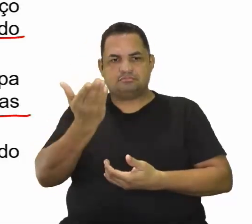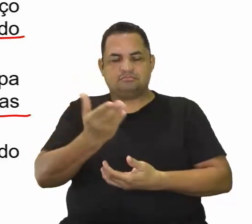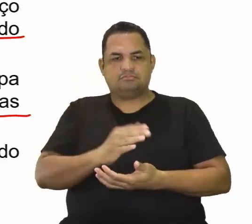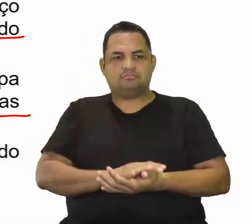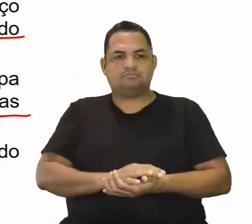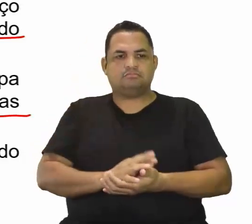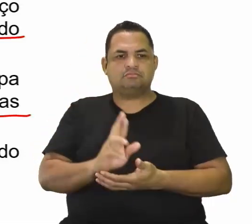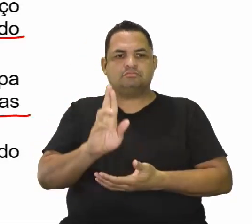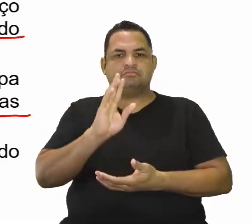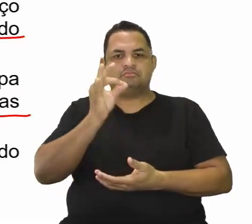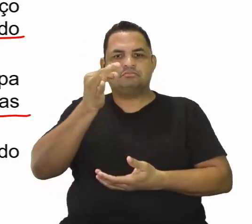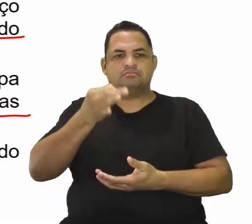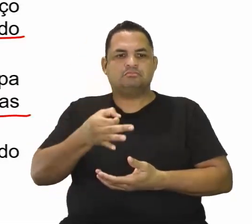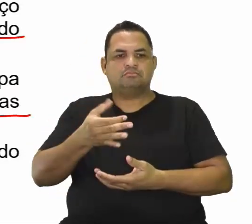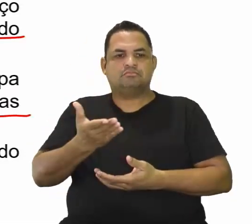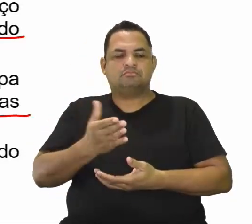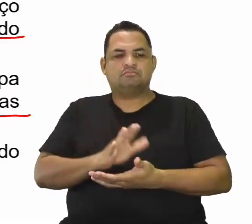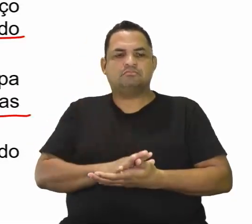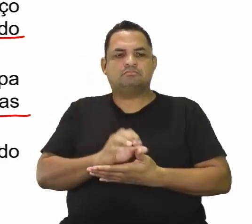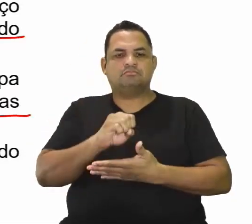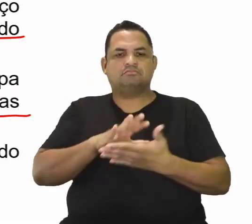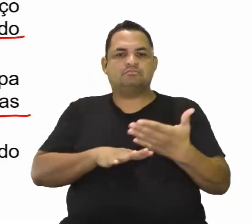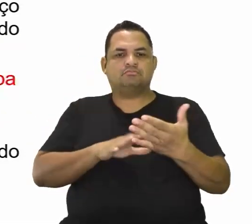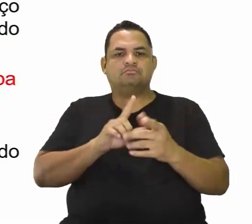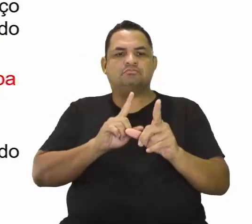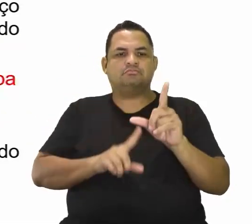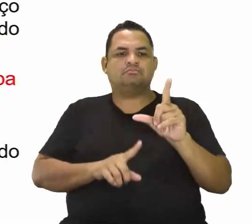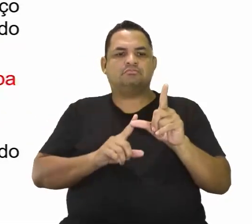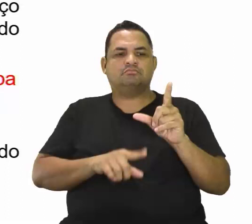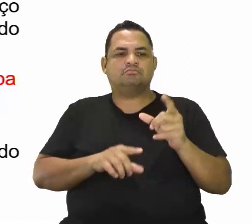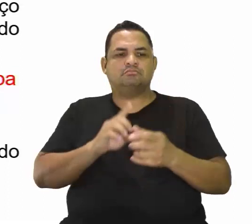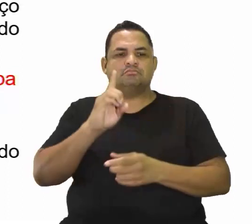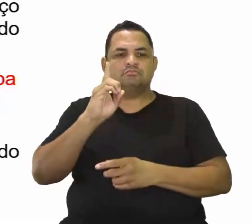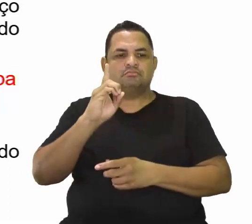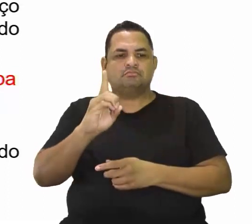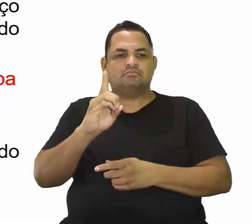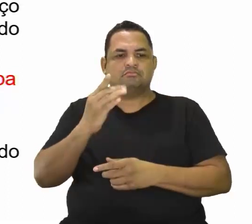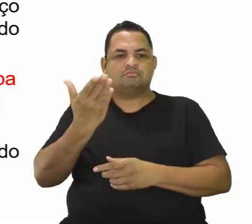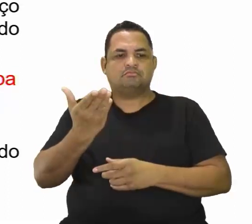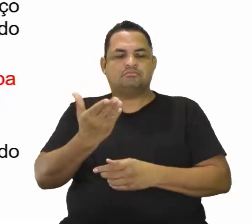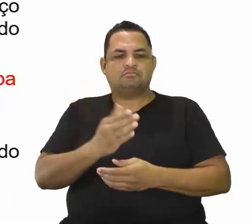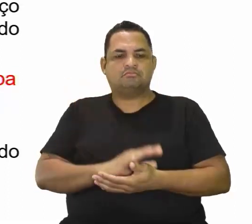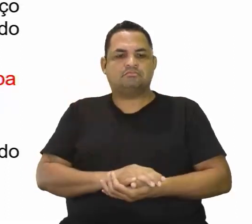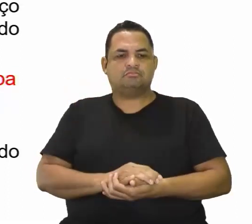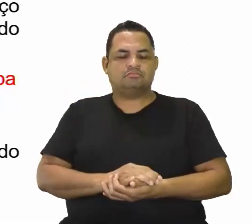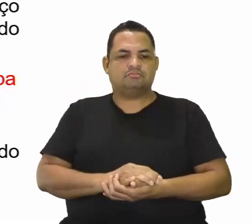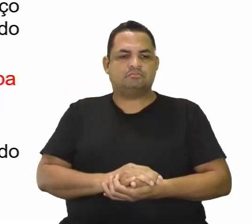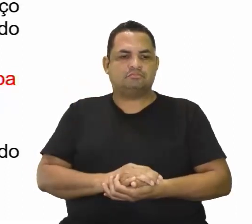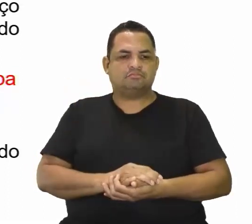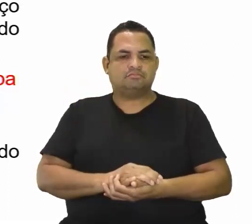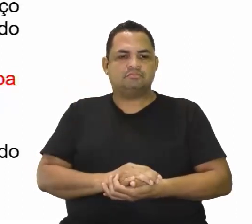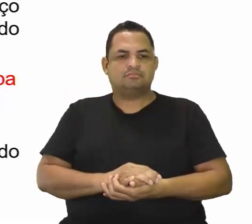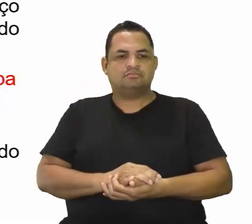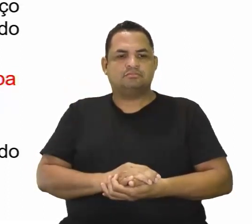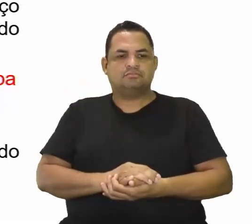lá. Resposta correta dessa questão é a letra A. Olha aí, meu garoto. Letra D.